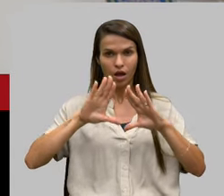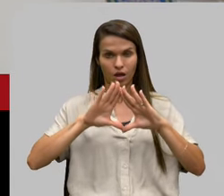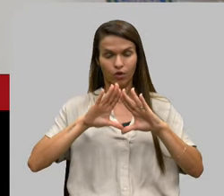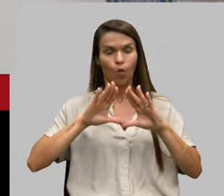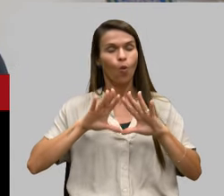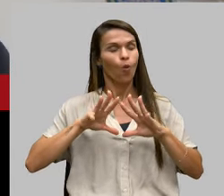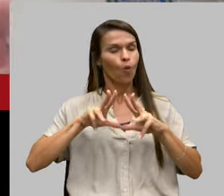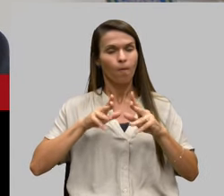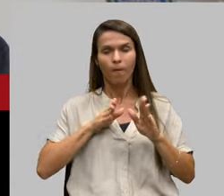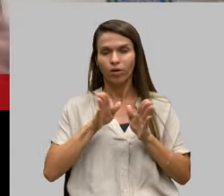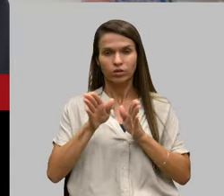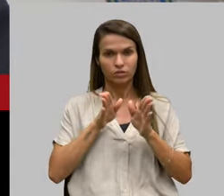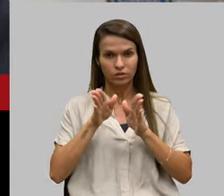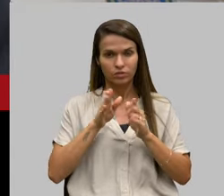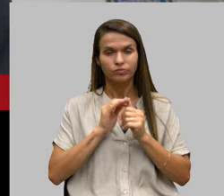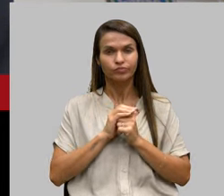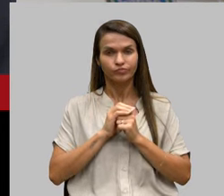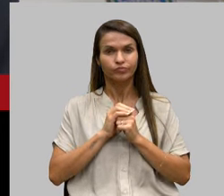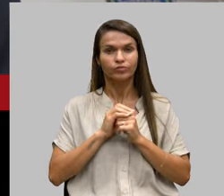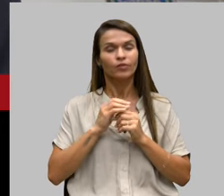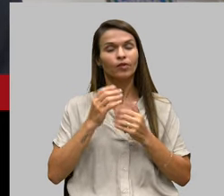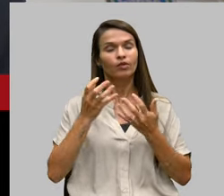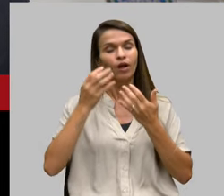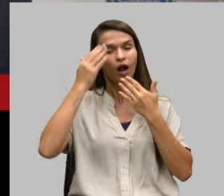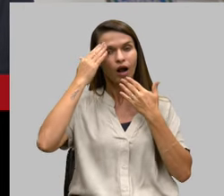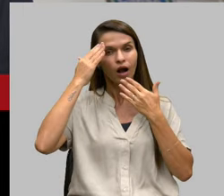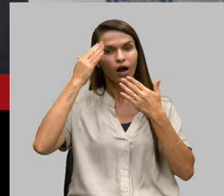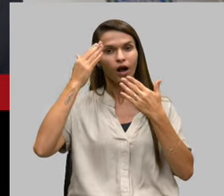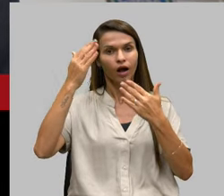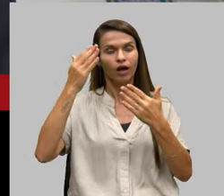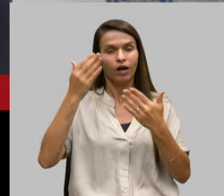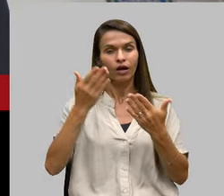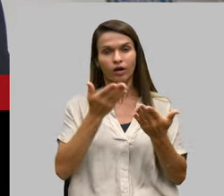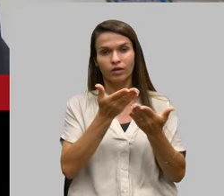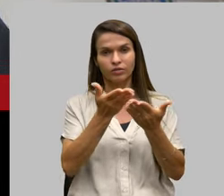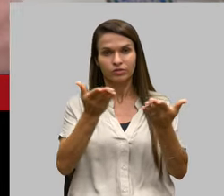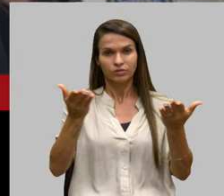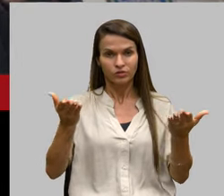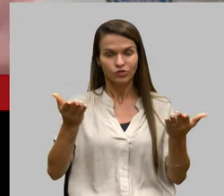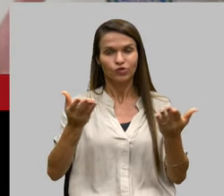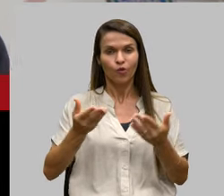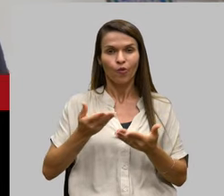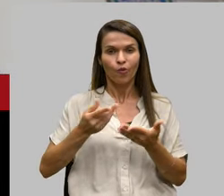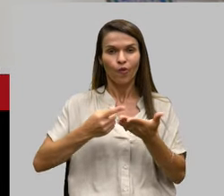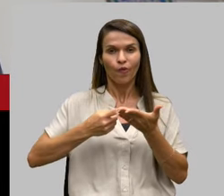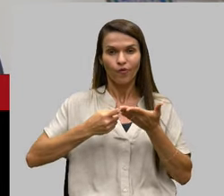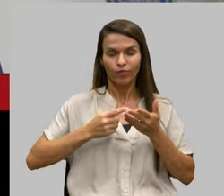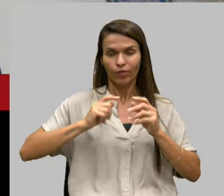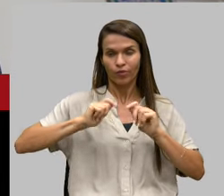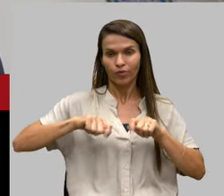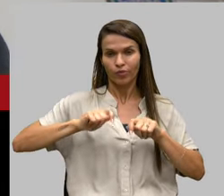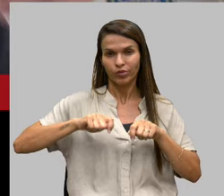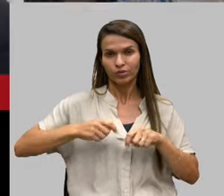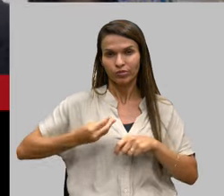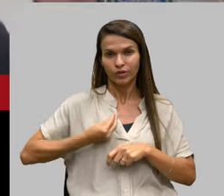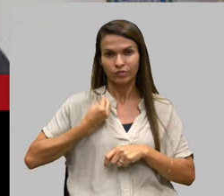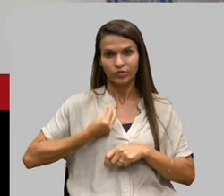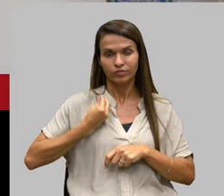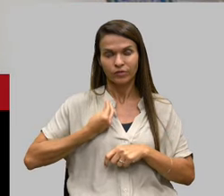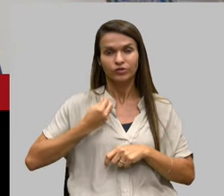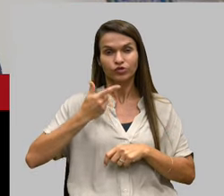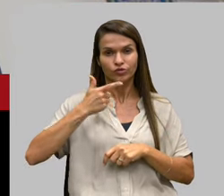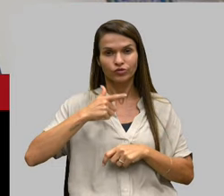né então eu gostaria de agradecer muito aos nossos convidados que tiveram essa possibilidade de estar participando novamente